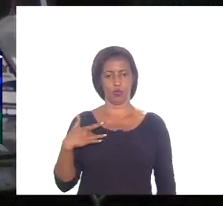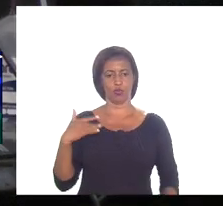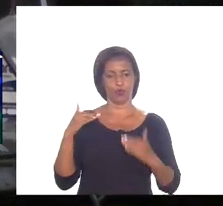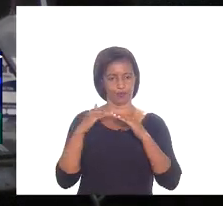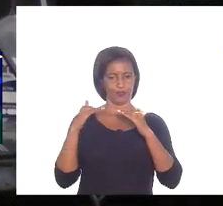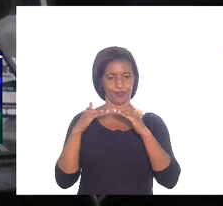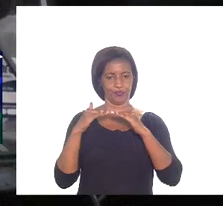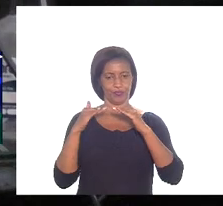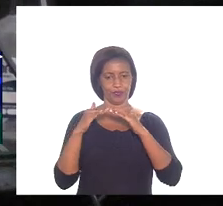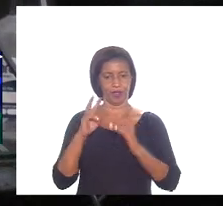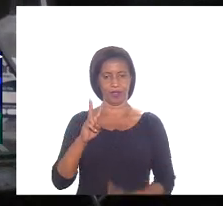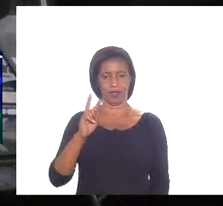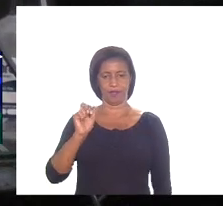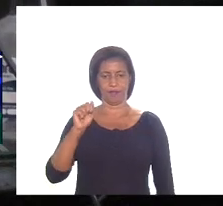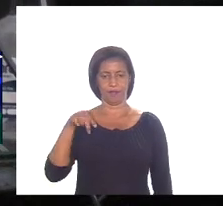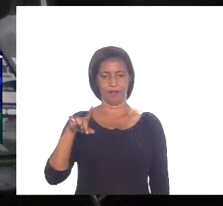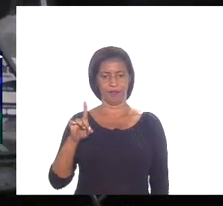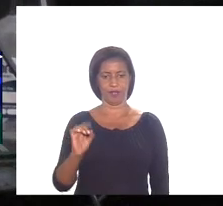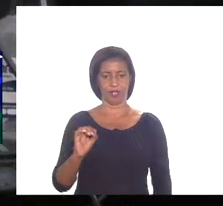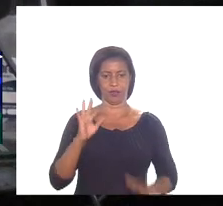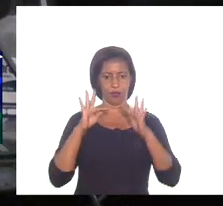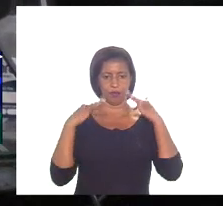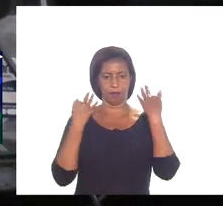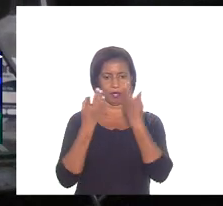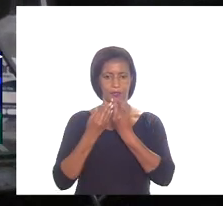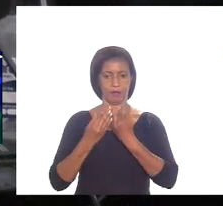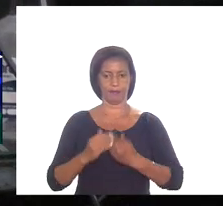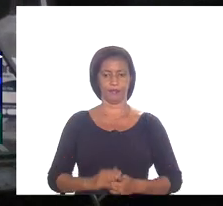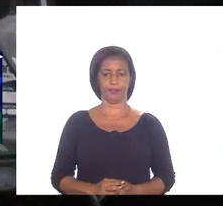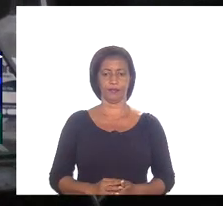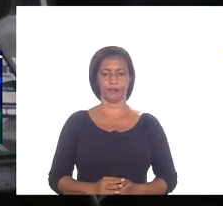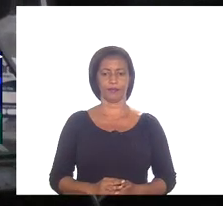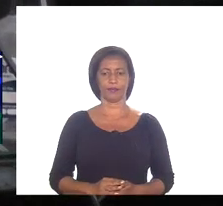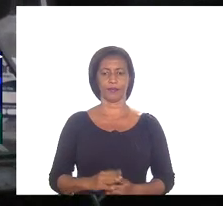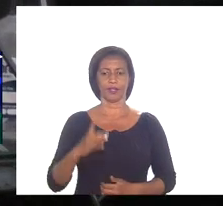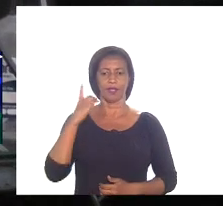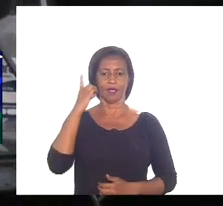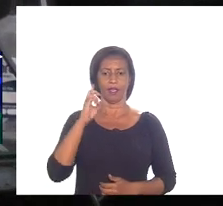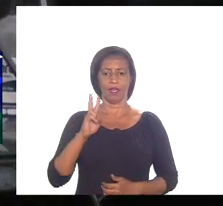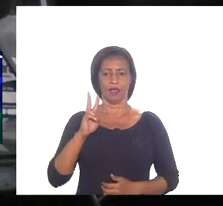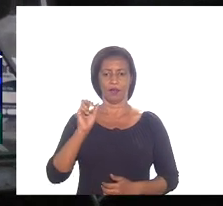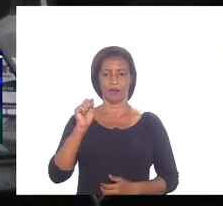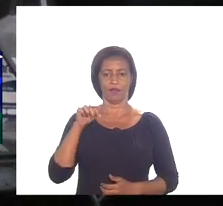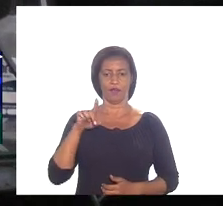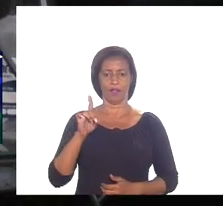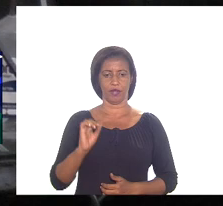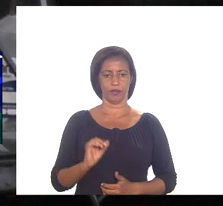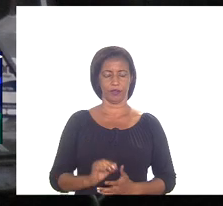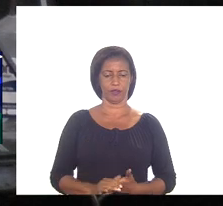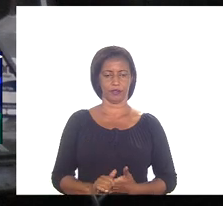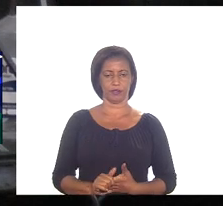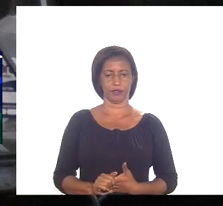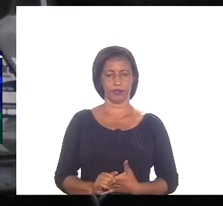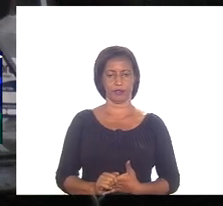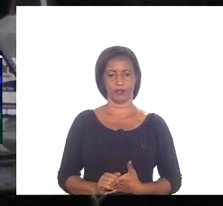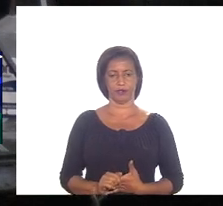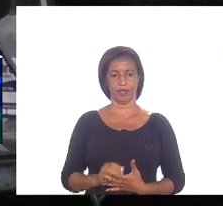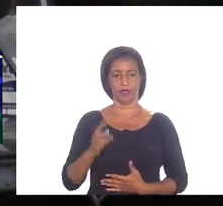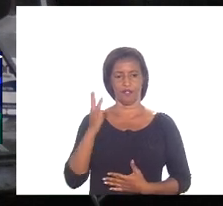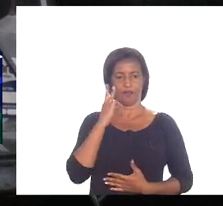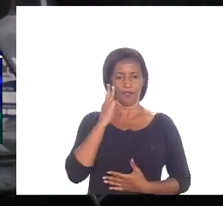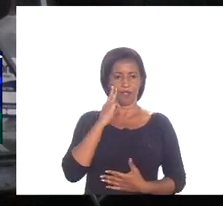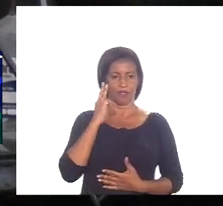Deputado Vando família o deputado Vando família do Deputado